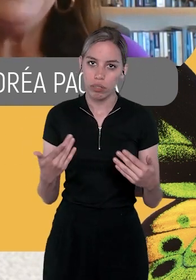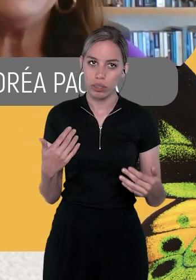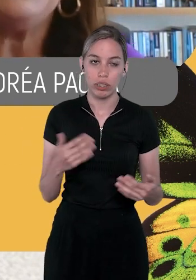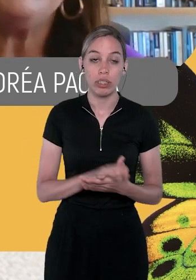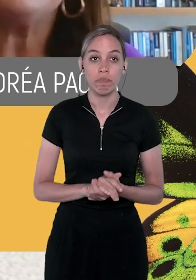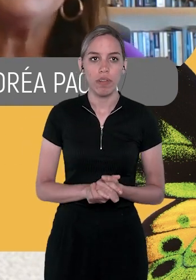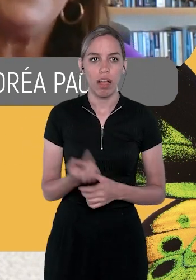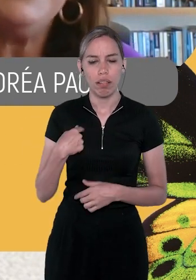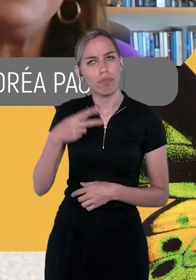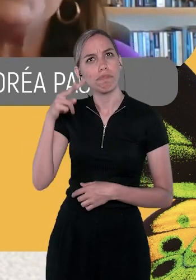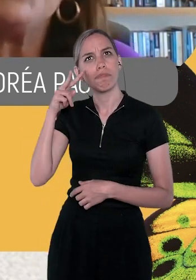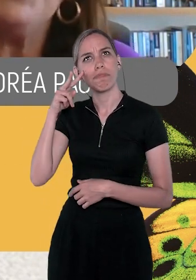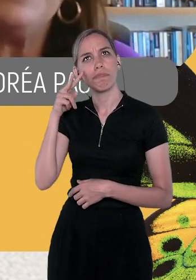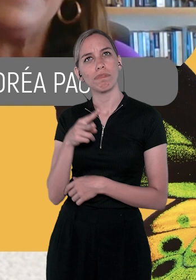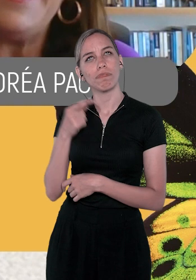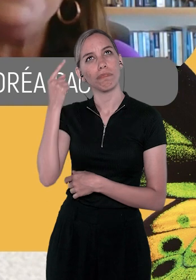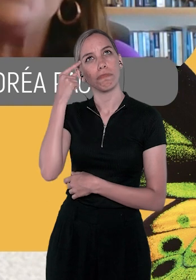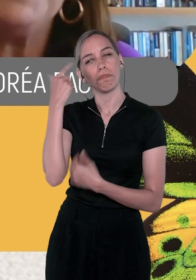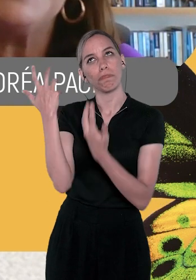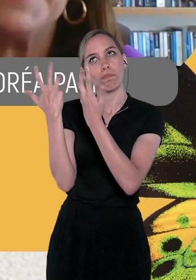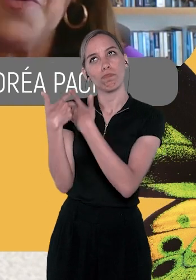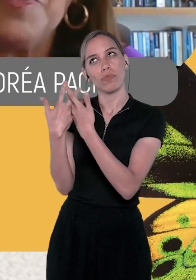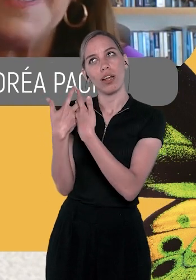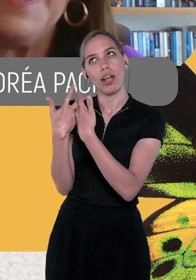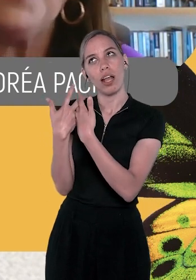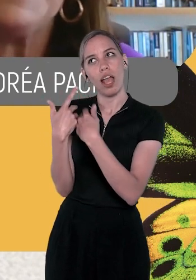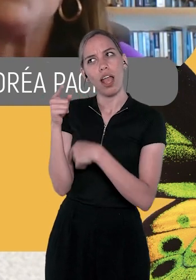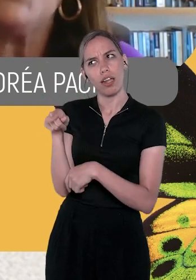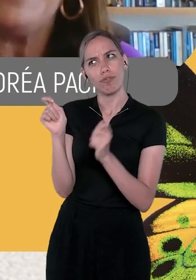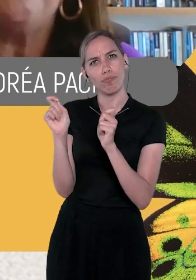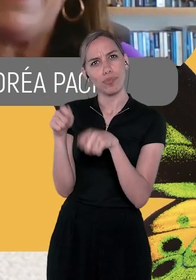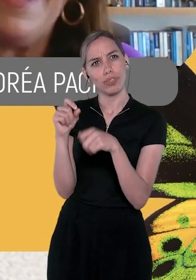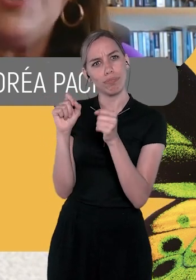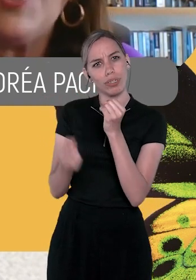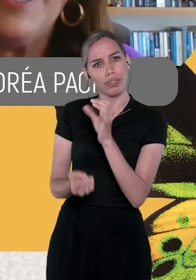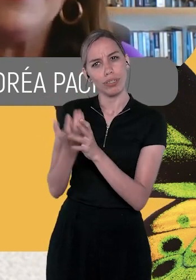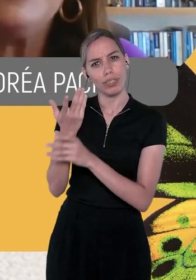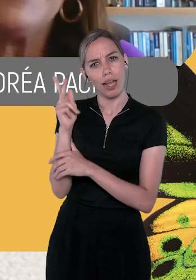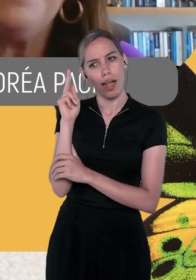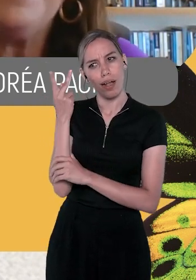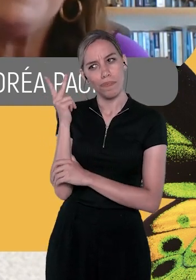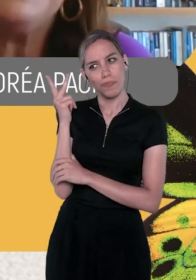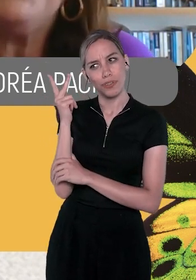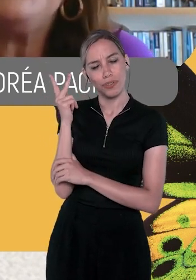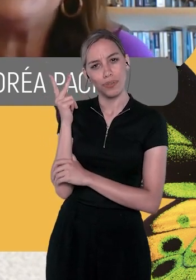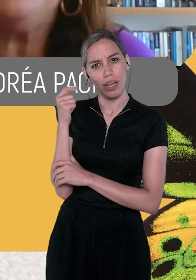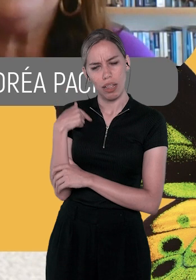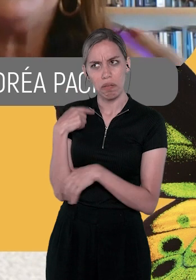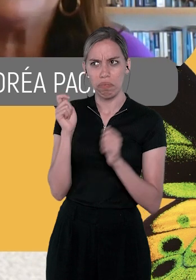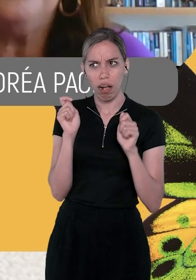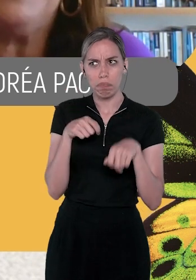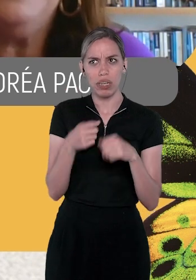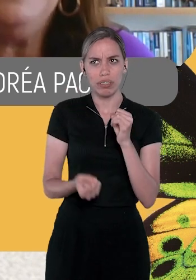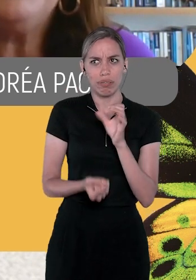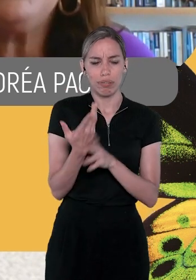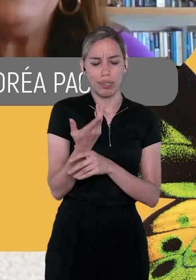me fez até pensar: será que isso rende ficção? Será que eu sou capaz de escrever? Porque, assim, eu gosto de escrever